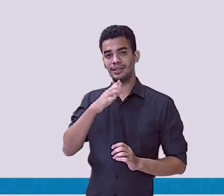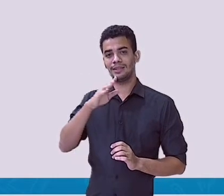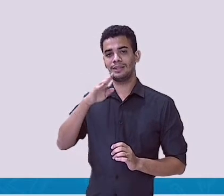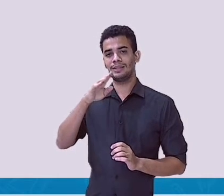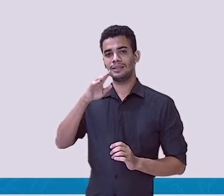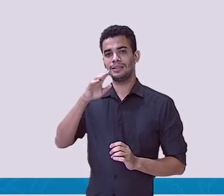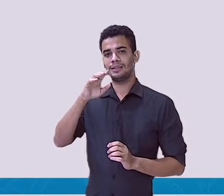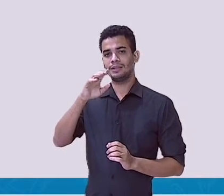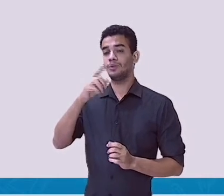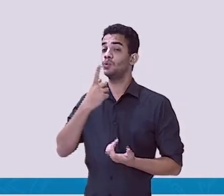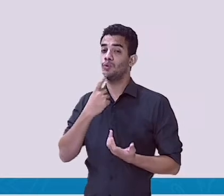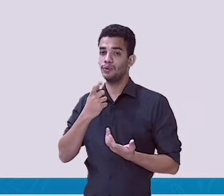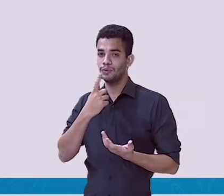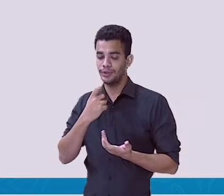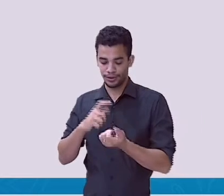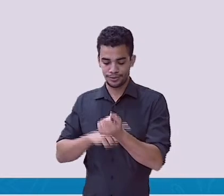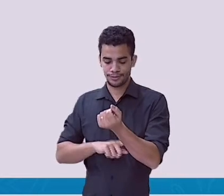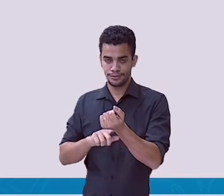sangue. Ele é